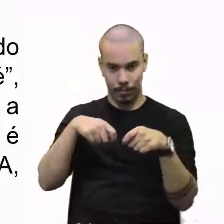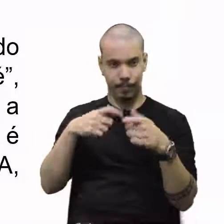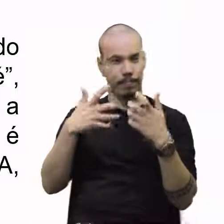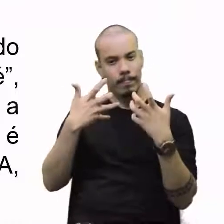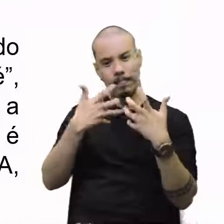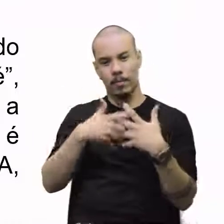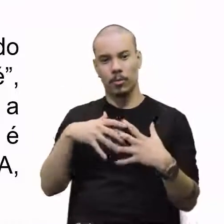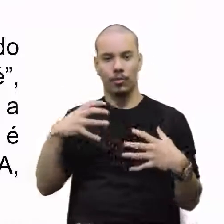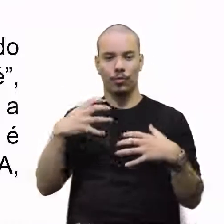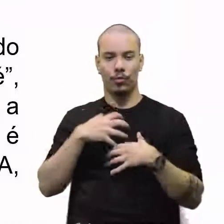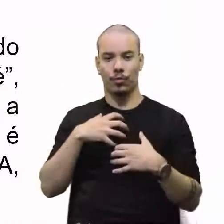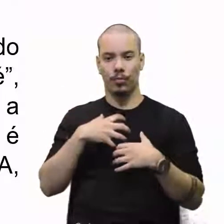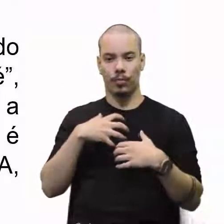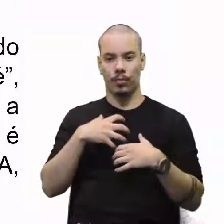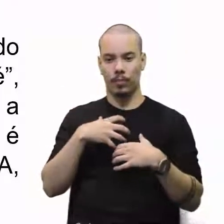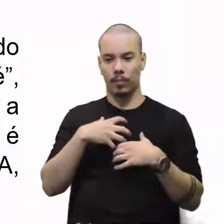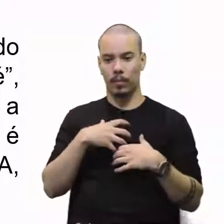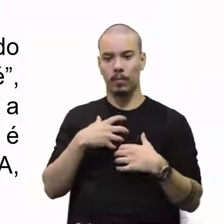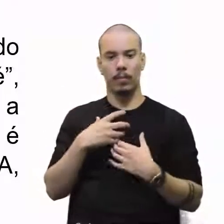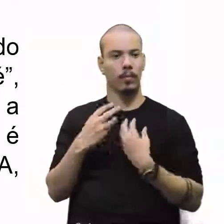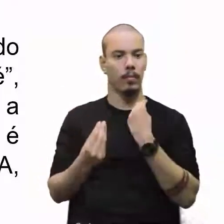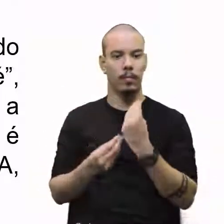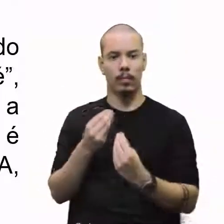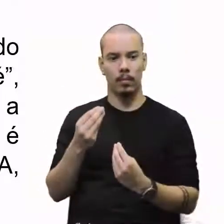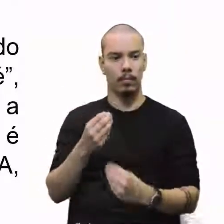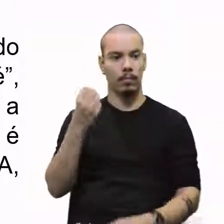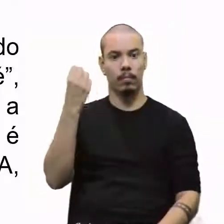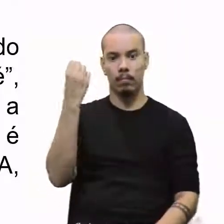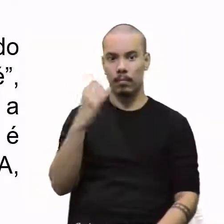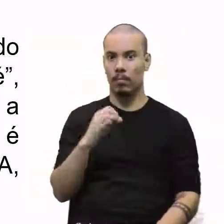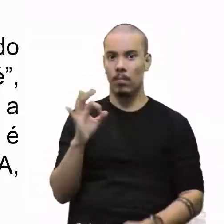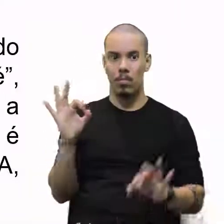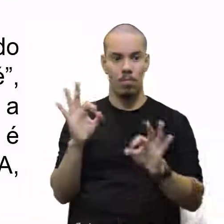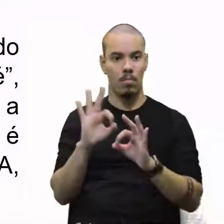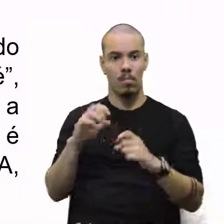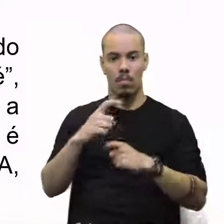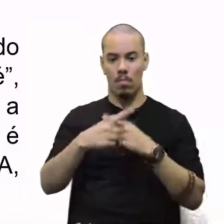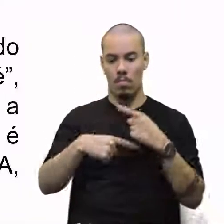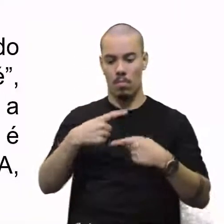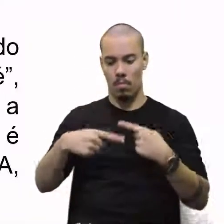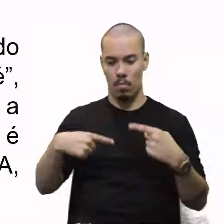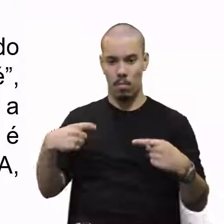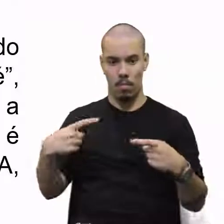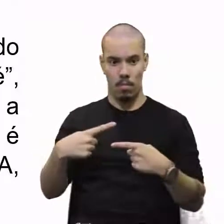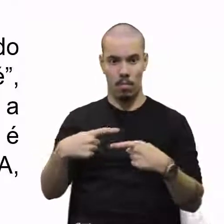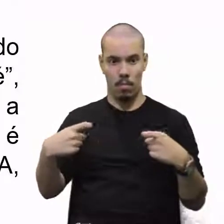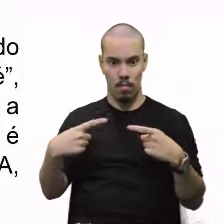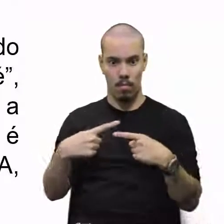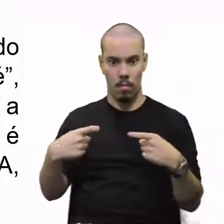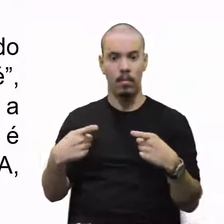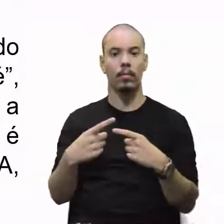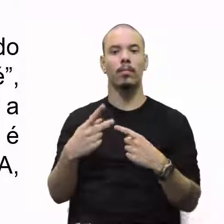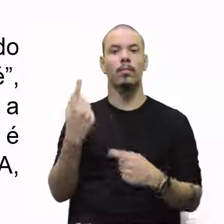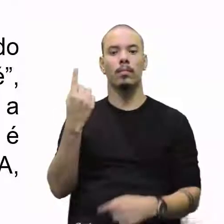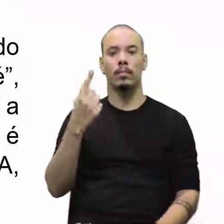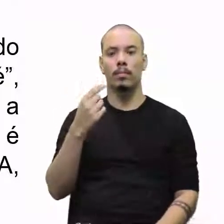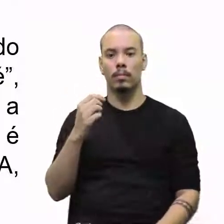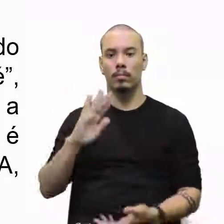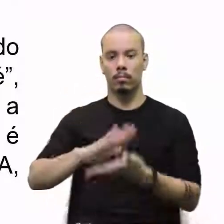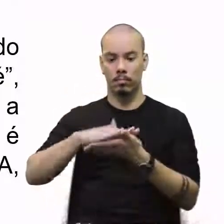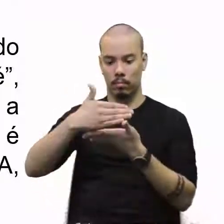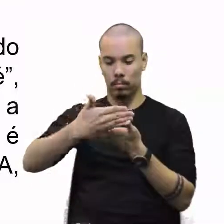configurações para que, na inexistência de molas, para que não tenha mola, uma plaqueta arme ou